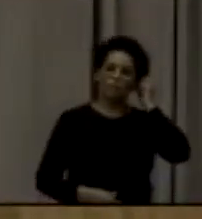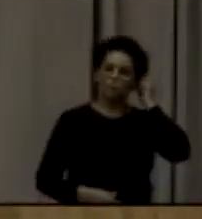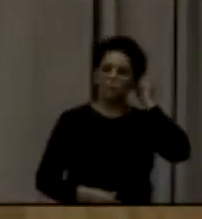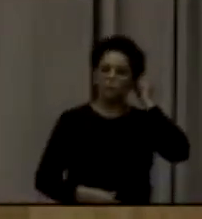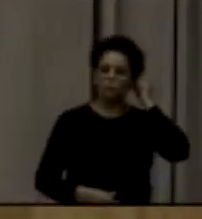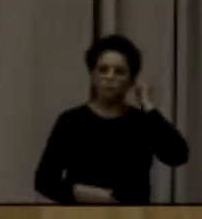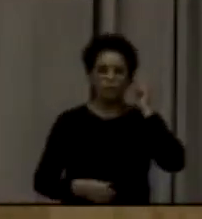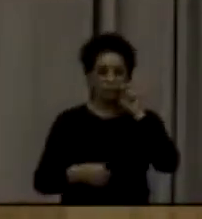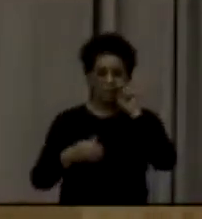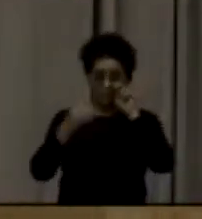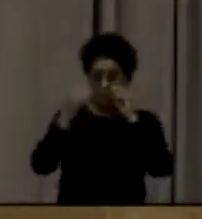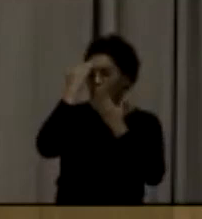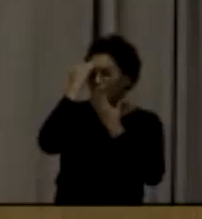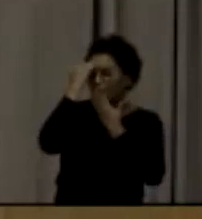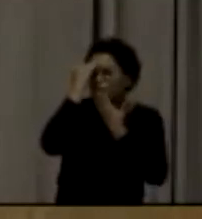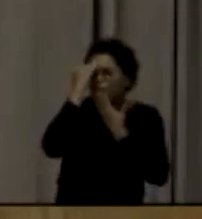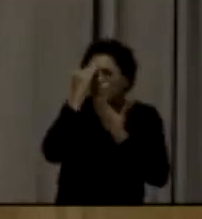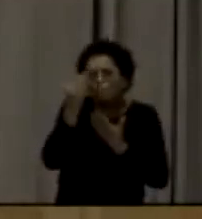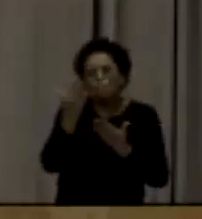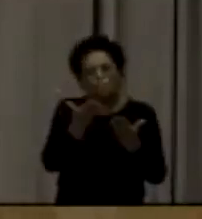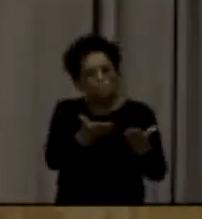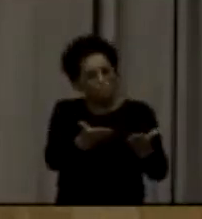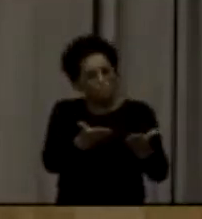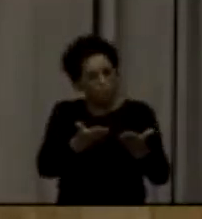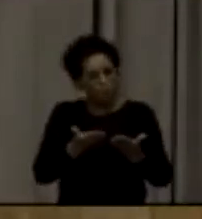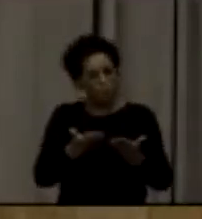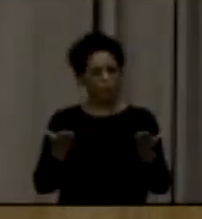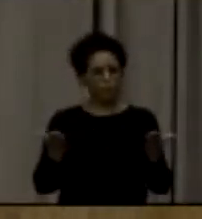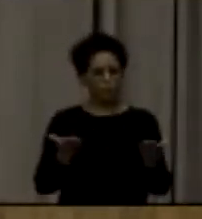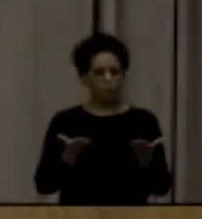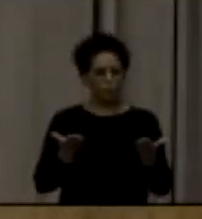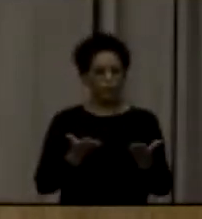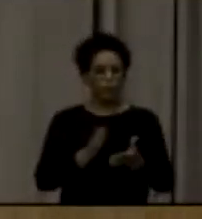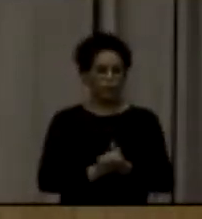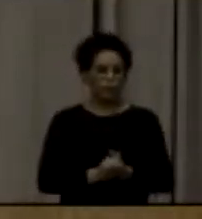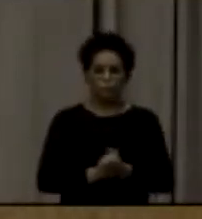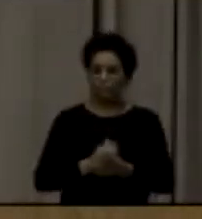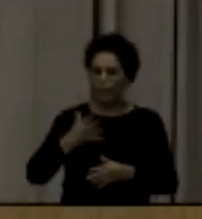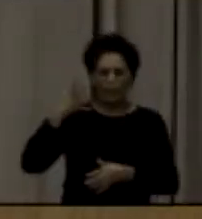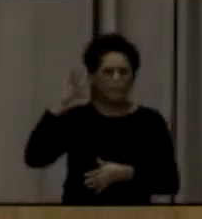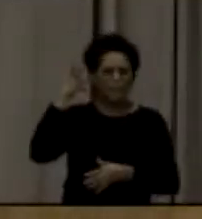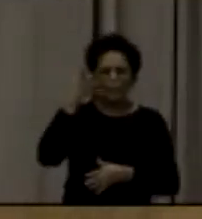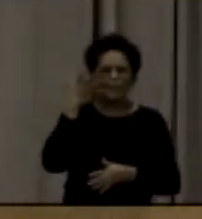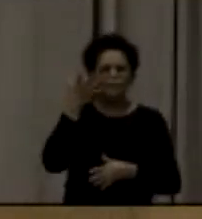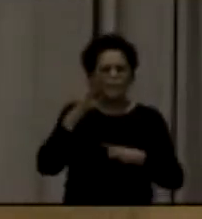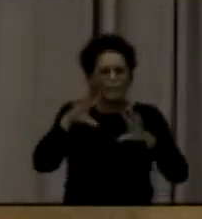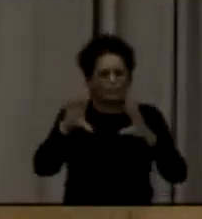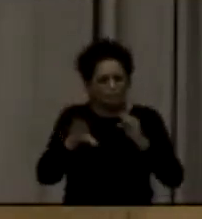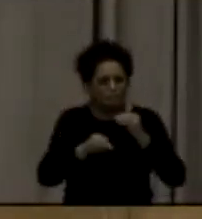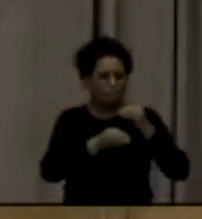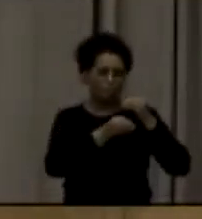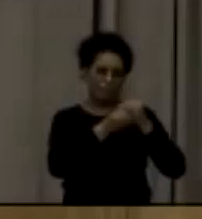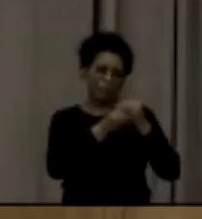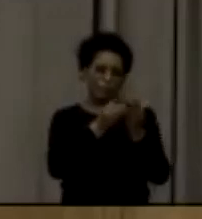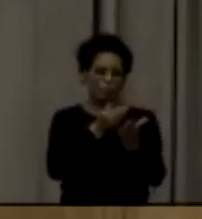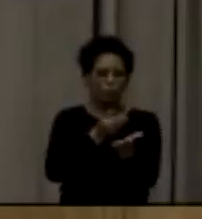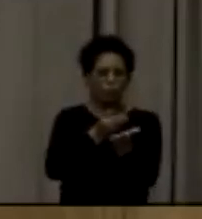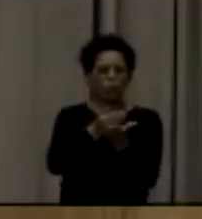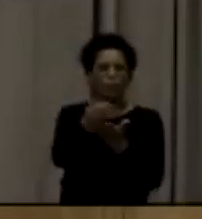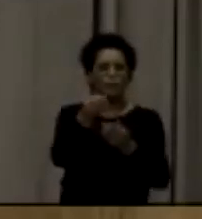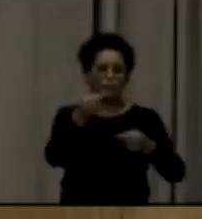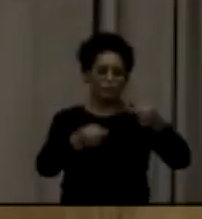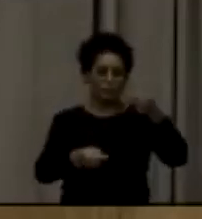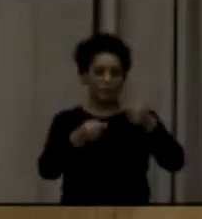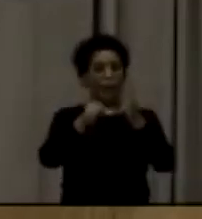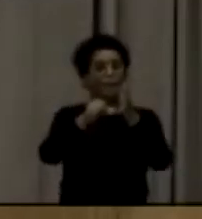Lúcio. Obrigado a todos pelo convite. Dar uma fala breve também para que possamos, né, ter o debate. Primeira